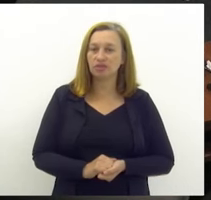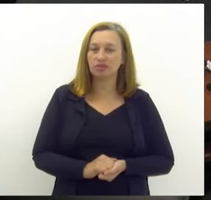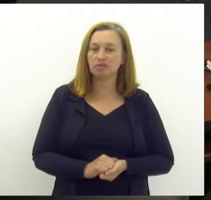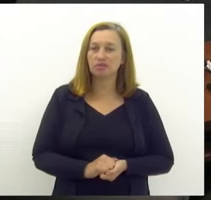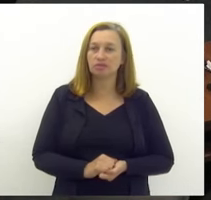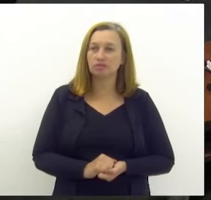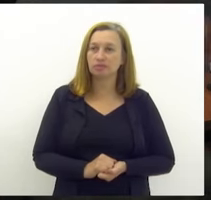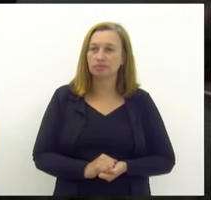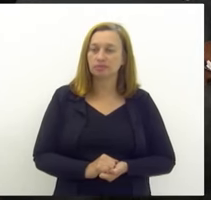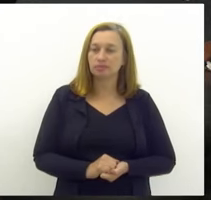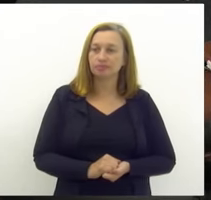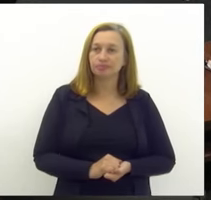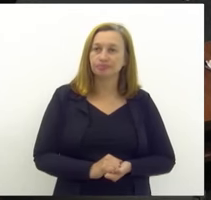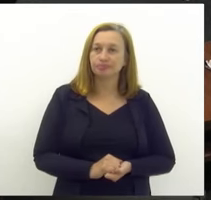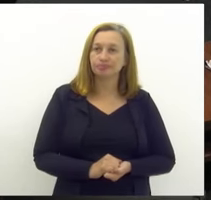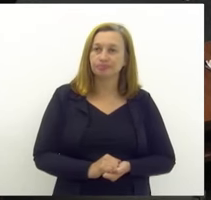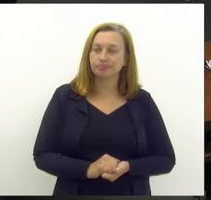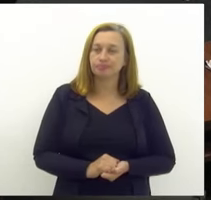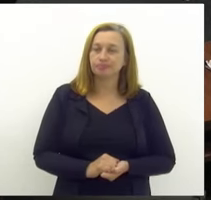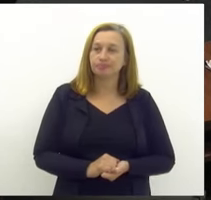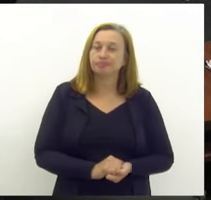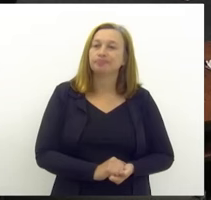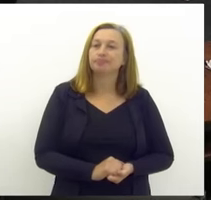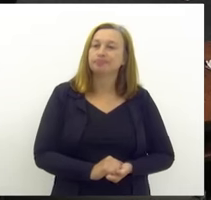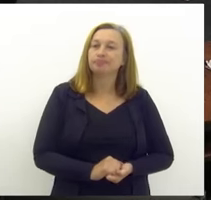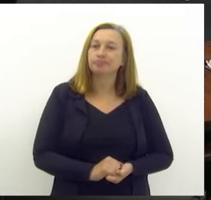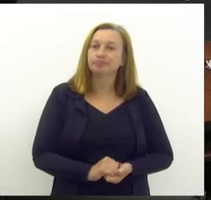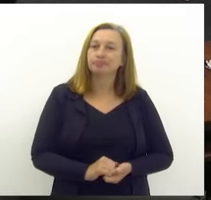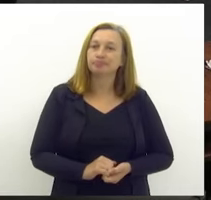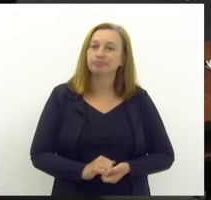Caiado nossa cabeça de